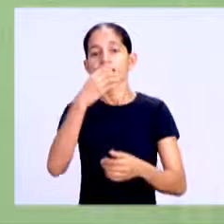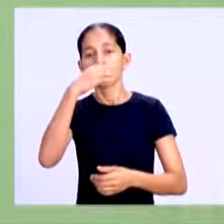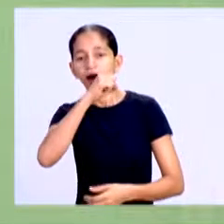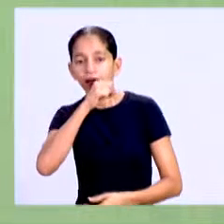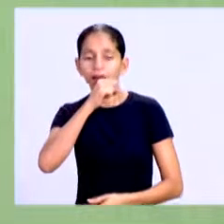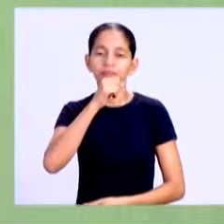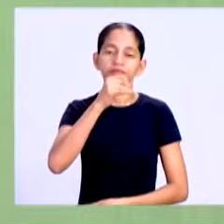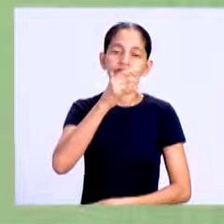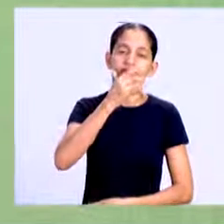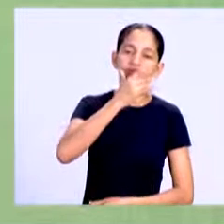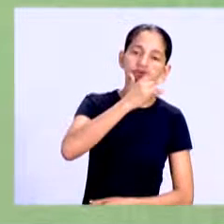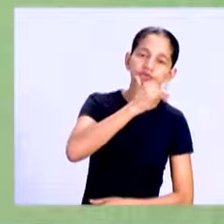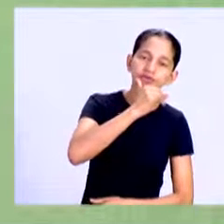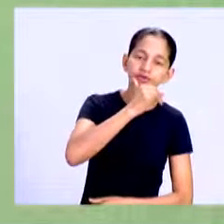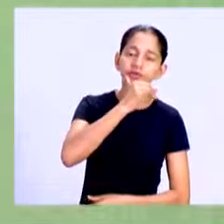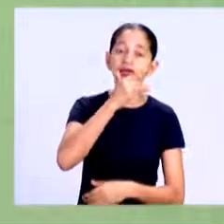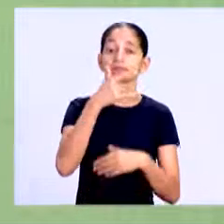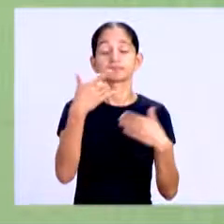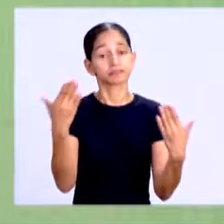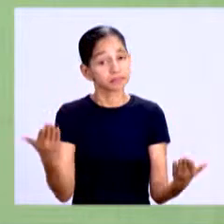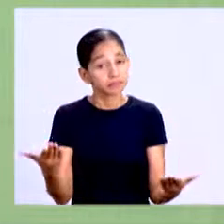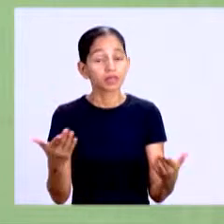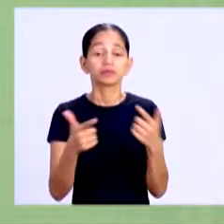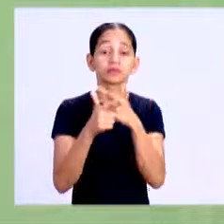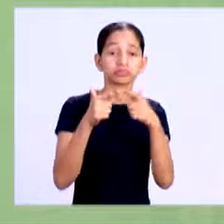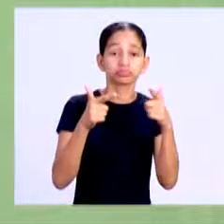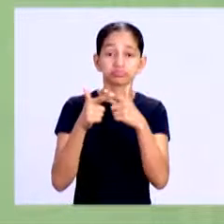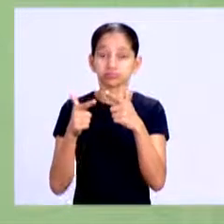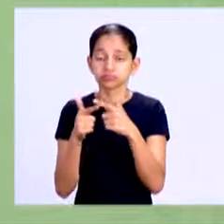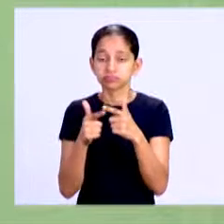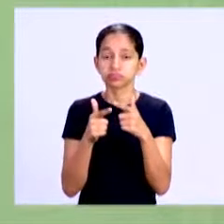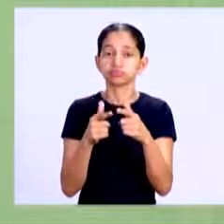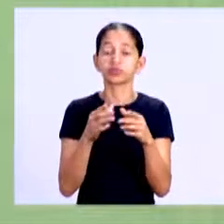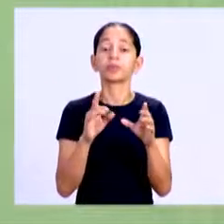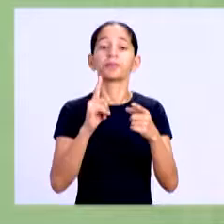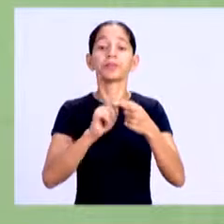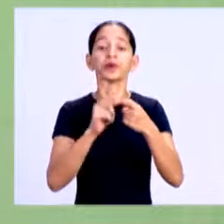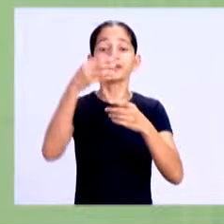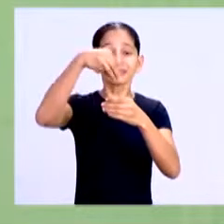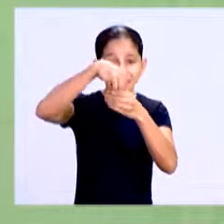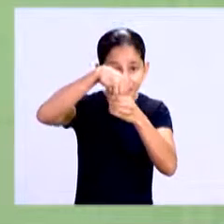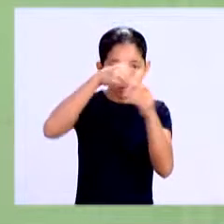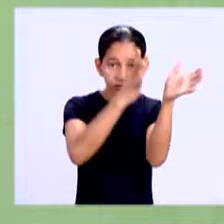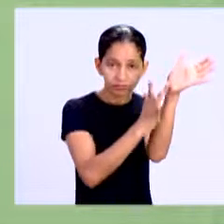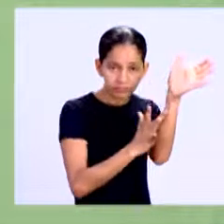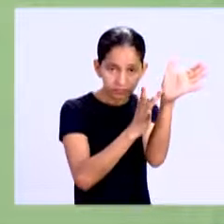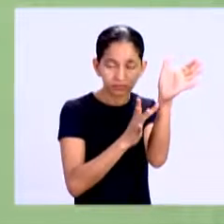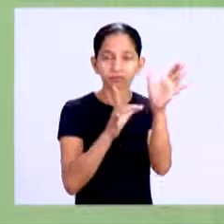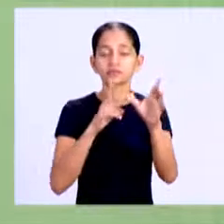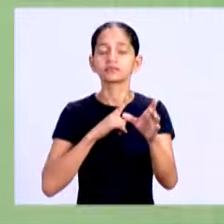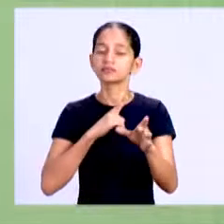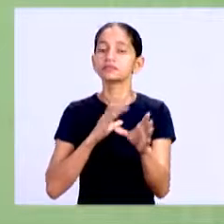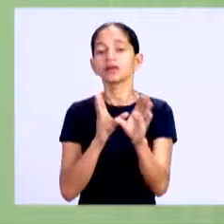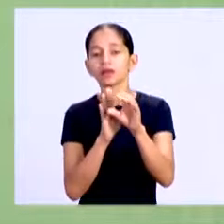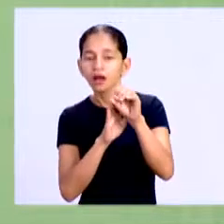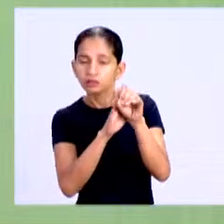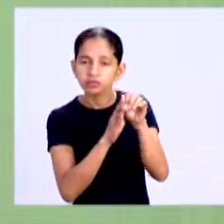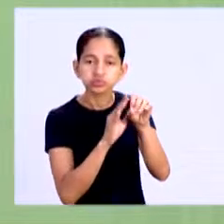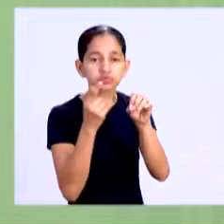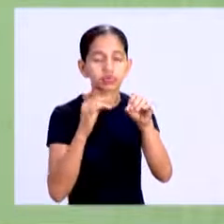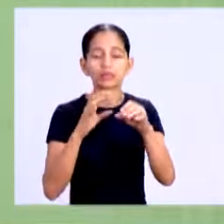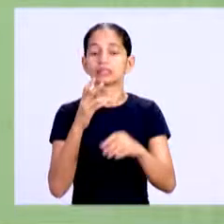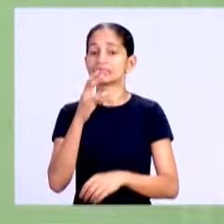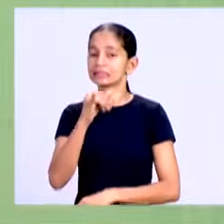sem causar danos na parede interna dos vasos. Quando se diz